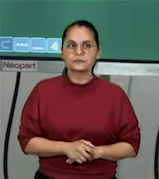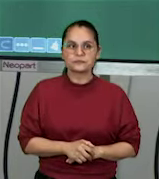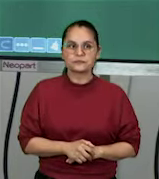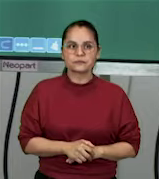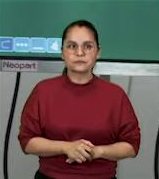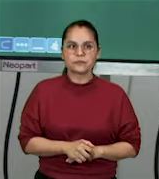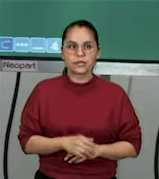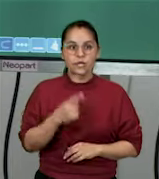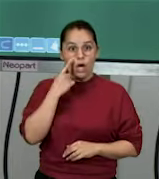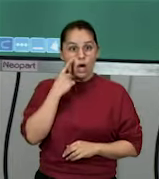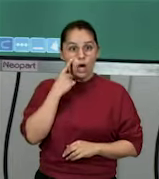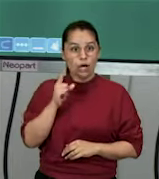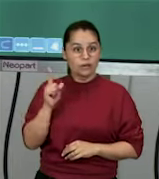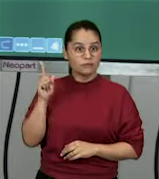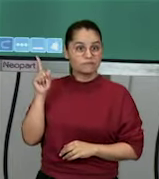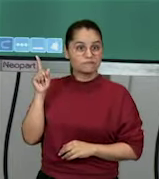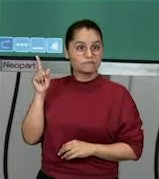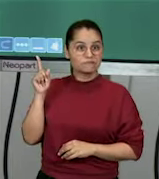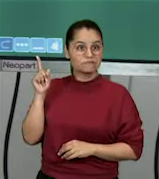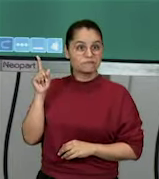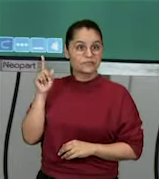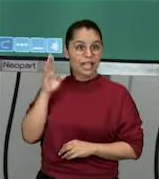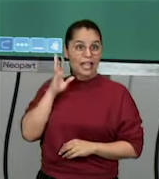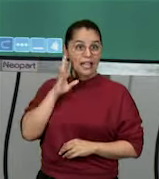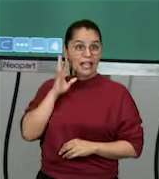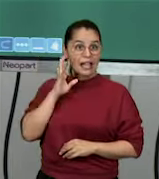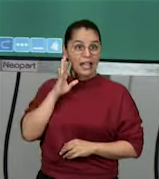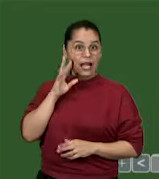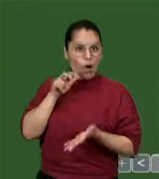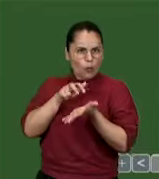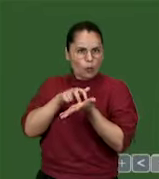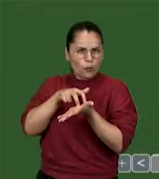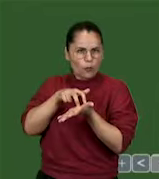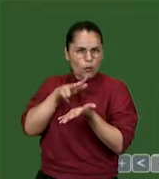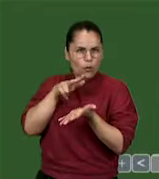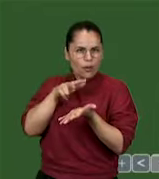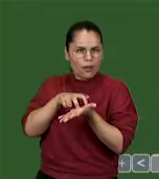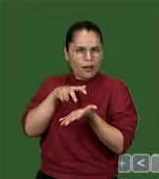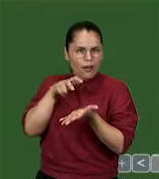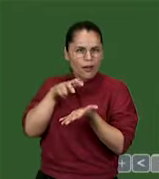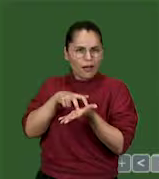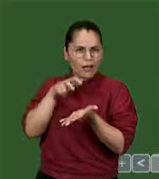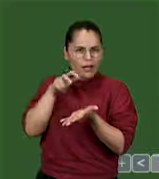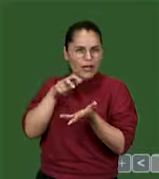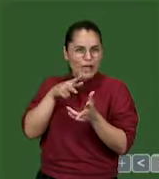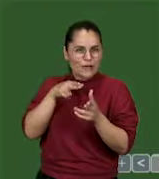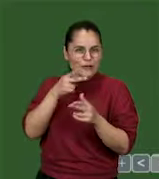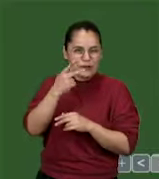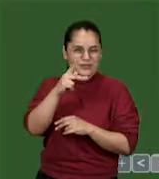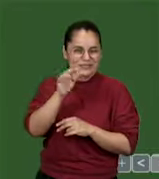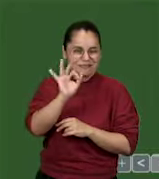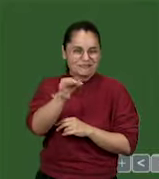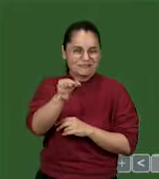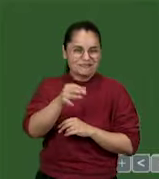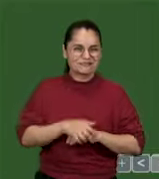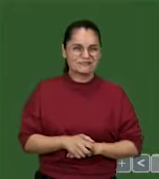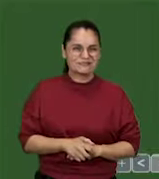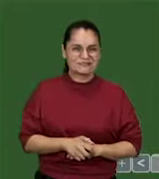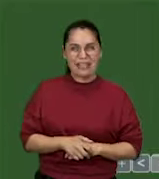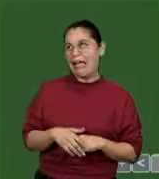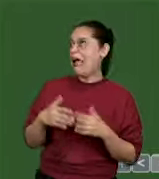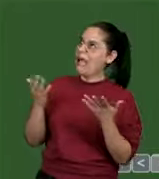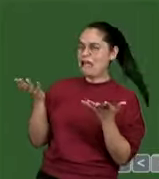Olha o meu personagem. Que legal o meu personagem pulando. Parece com o seu, né? Exatamente. Professor,